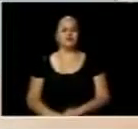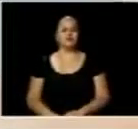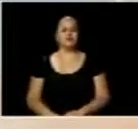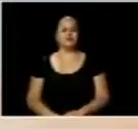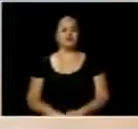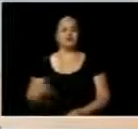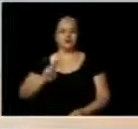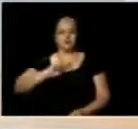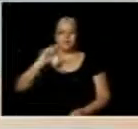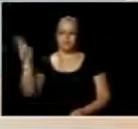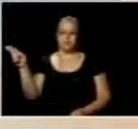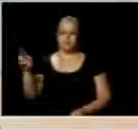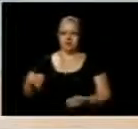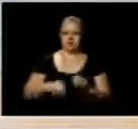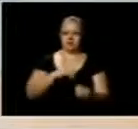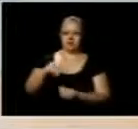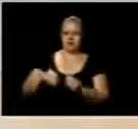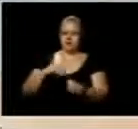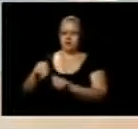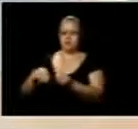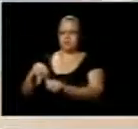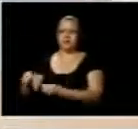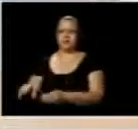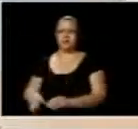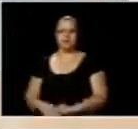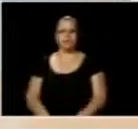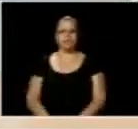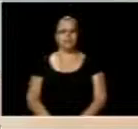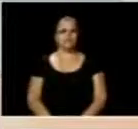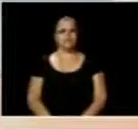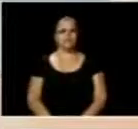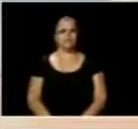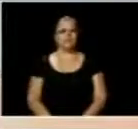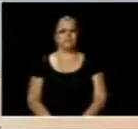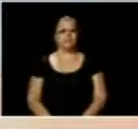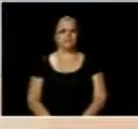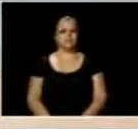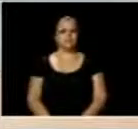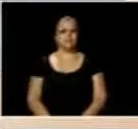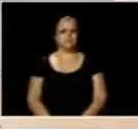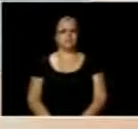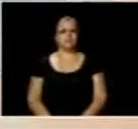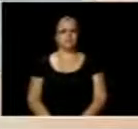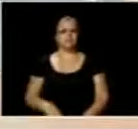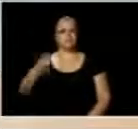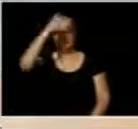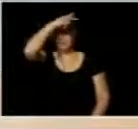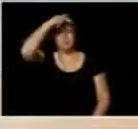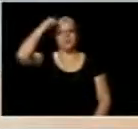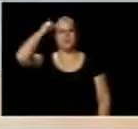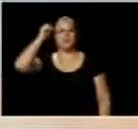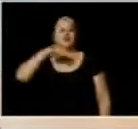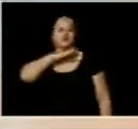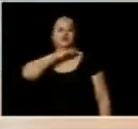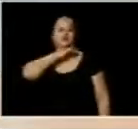Até pela relação comercial com esse cidadão. Que para mim é persona não grata na cultura